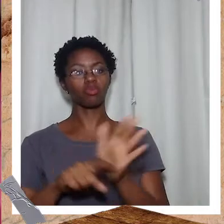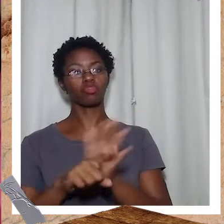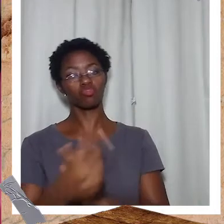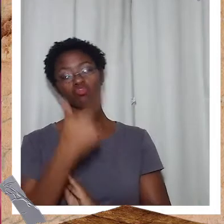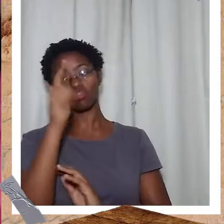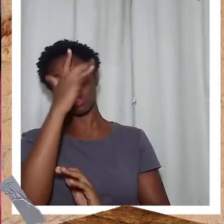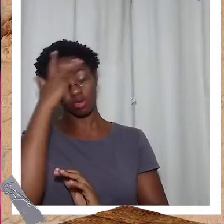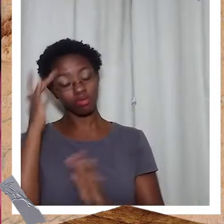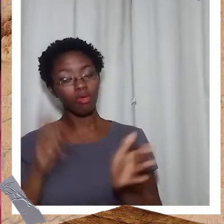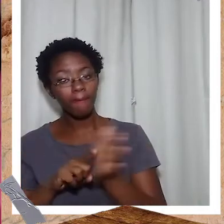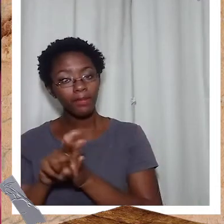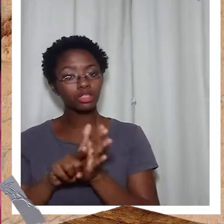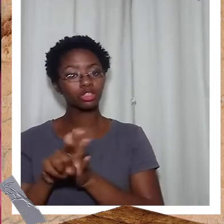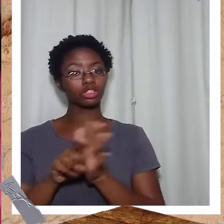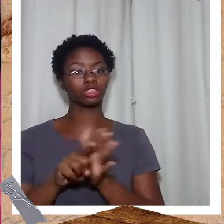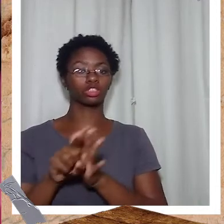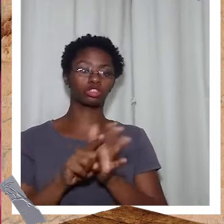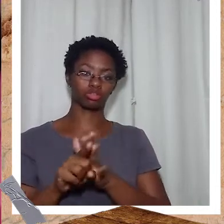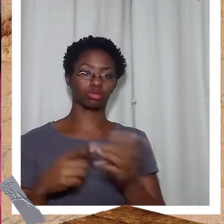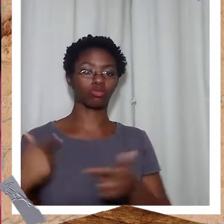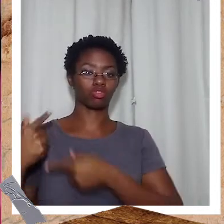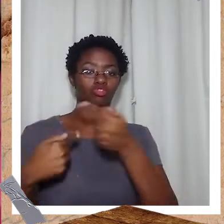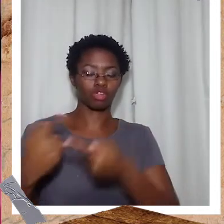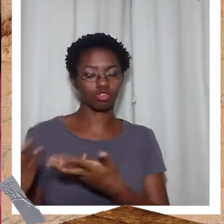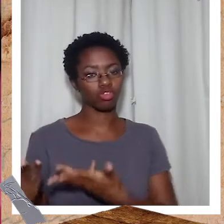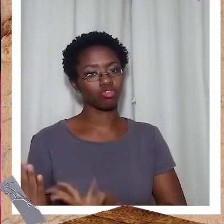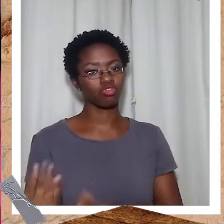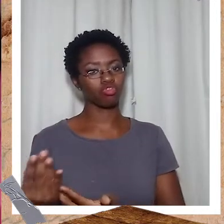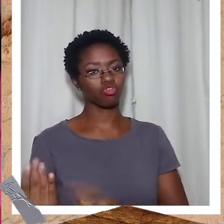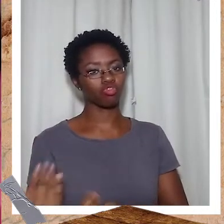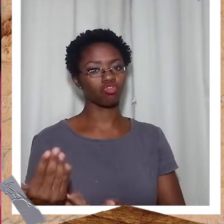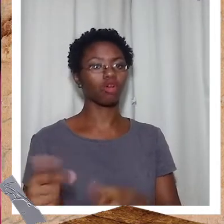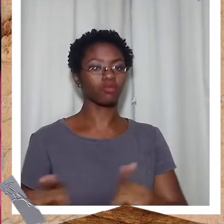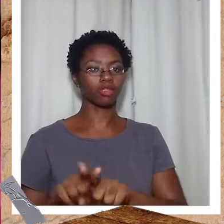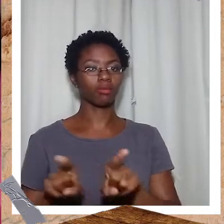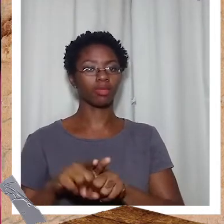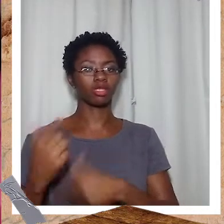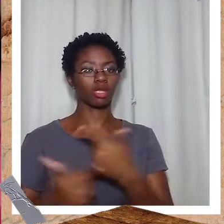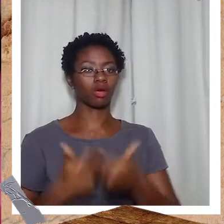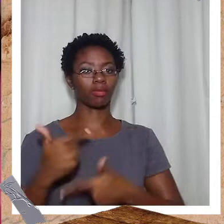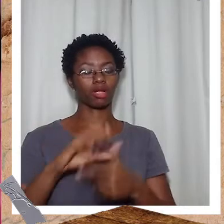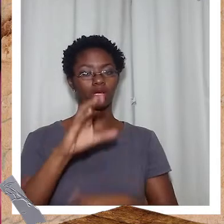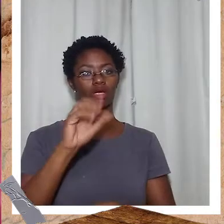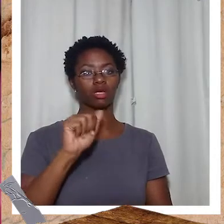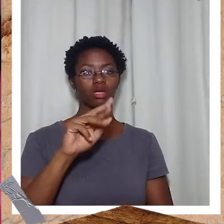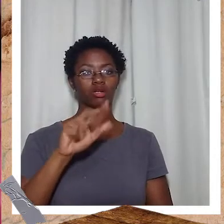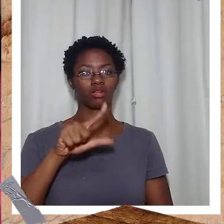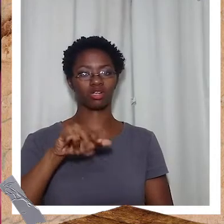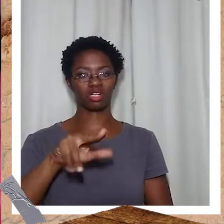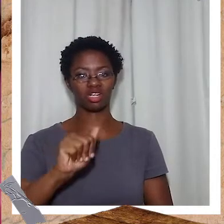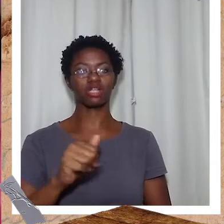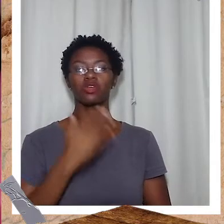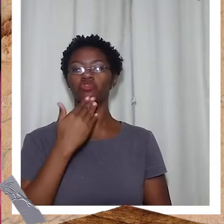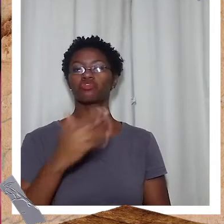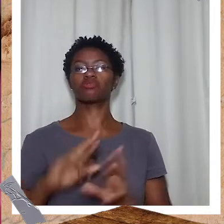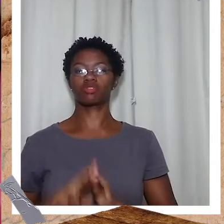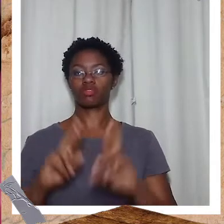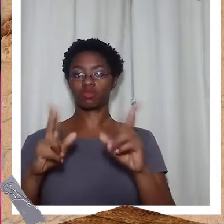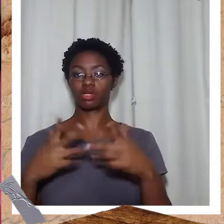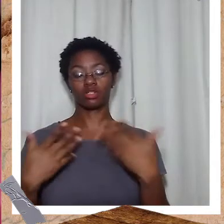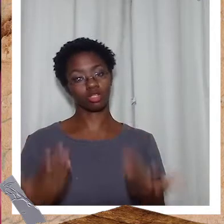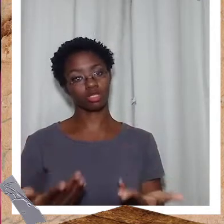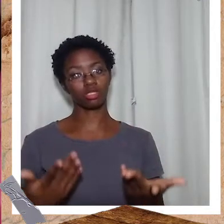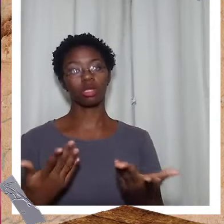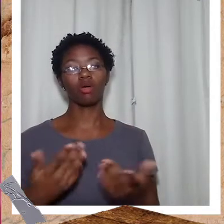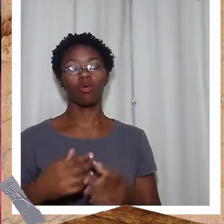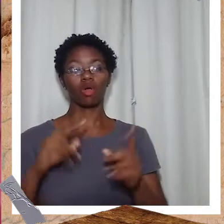e pesquisadoras, uma geração mais jovem, têm trabalhado com Carolina de uma outra forma, e são essas inquietações, questões,